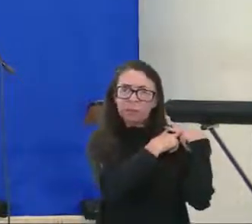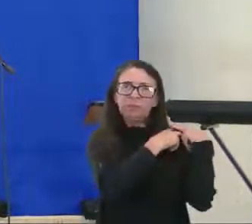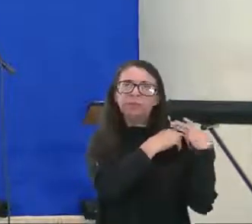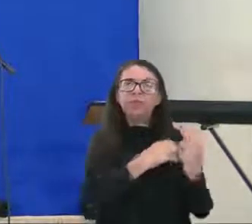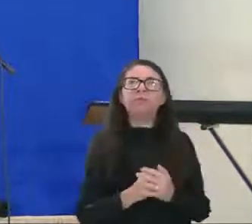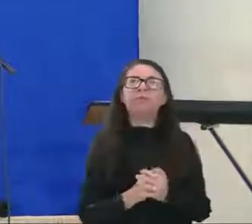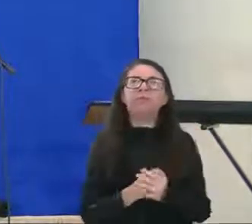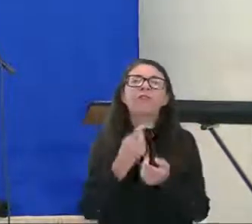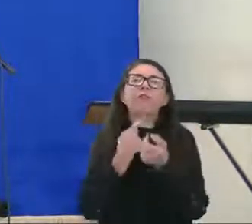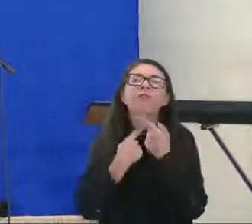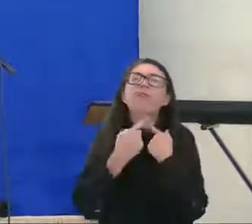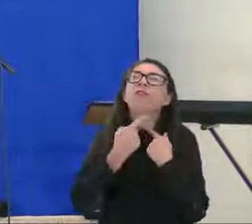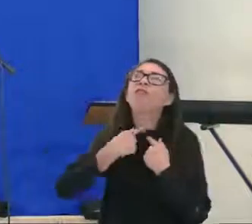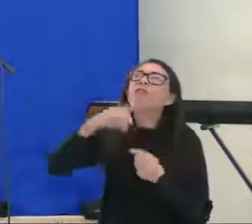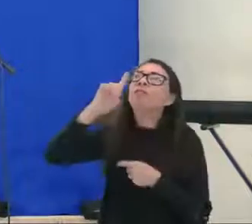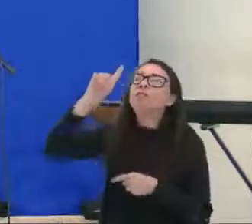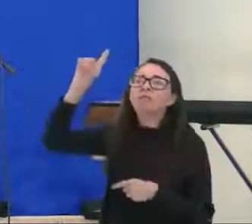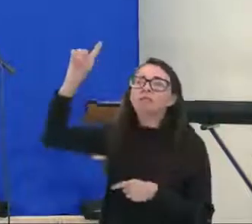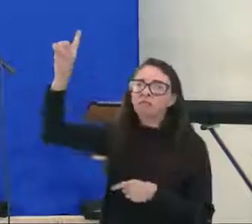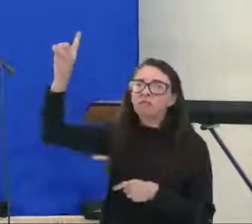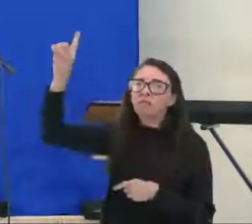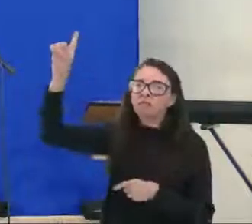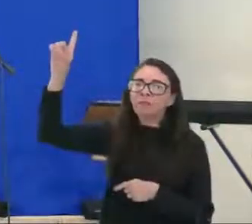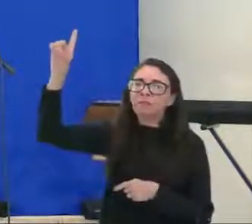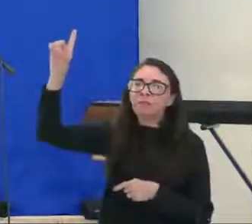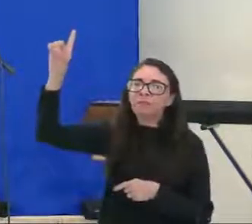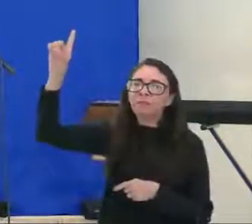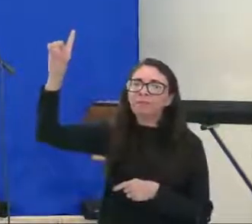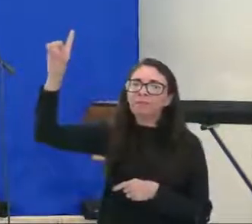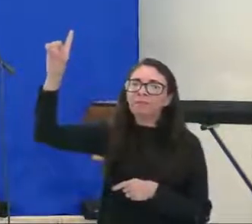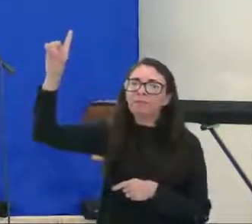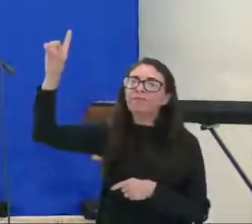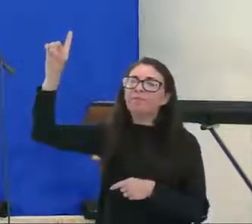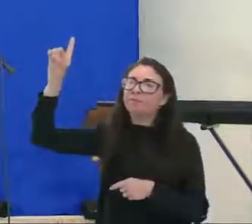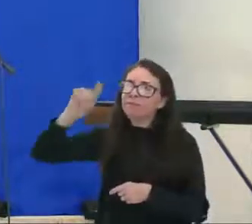de Deus aqui na Terra. A vontade que Ele vai realizar, os propósitos e